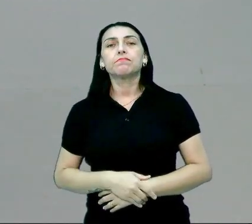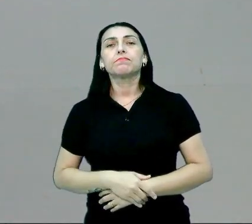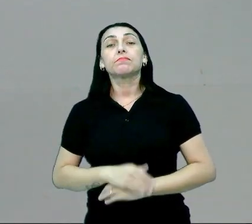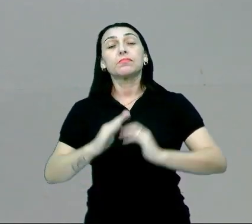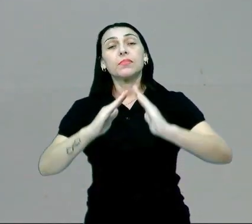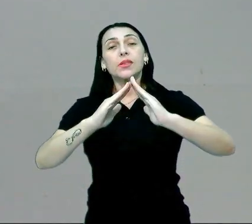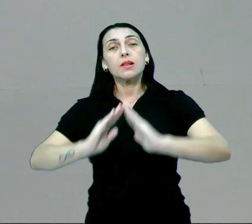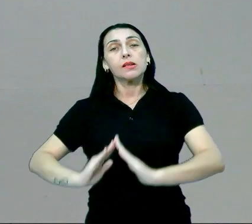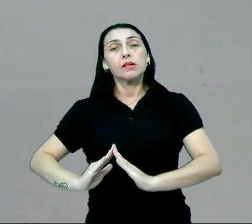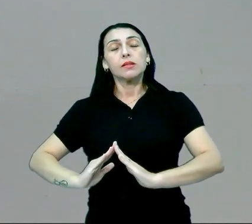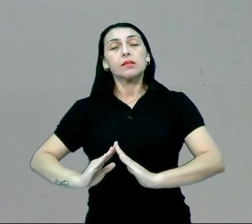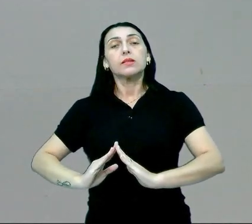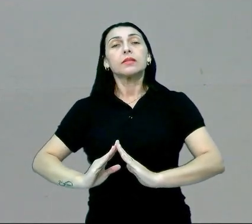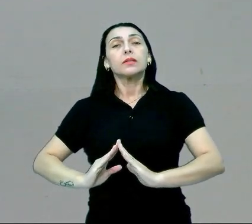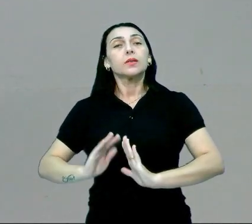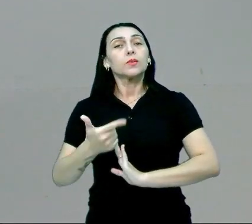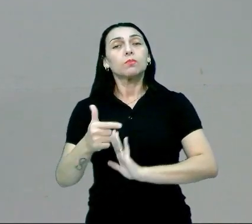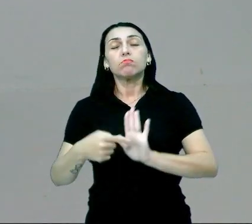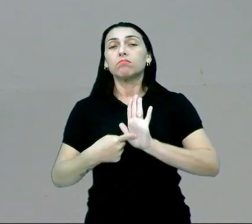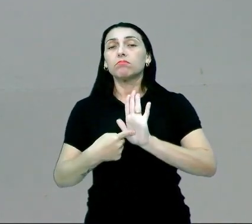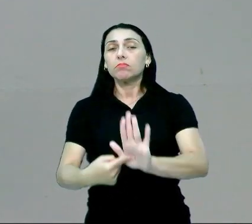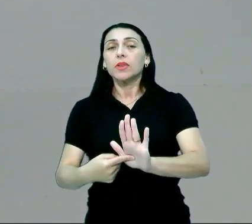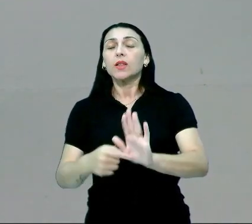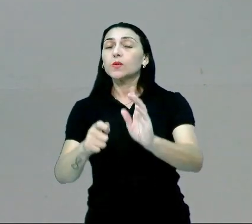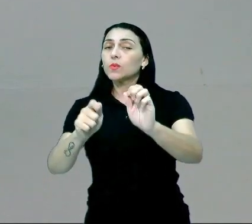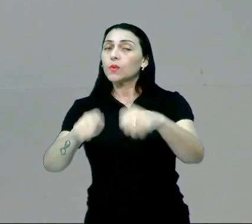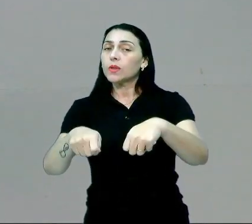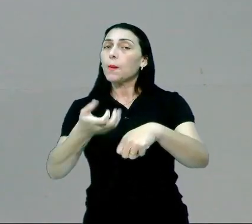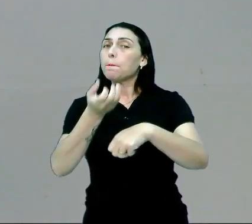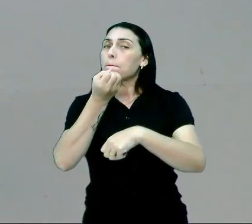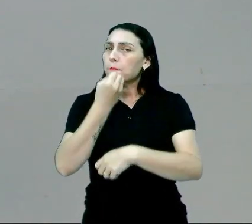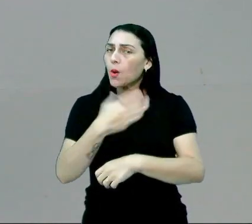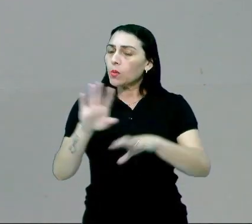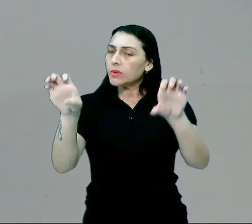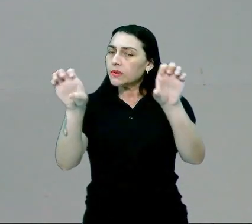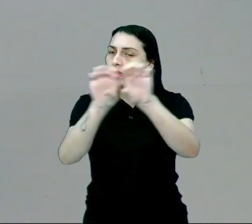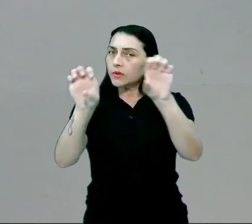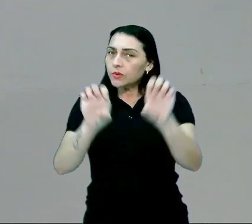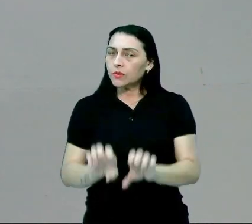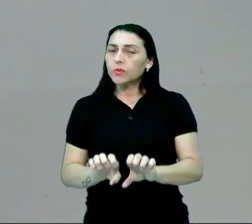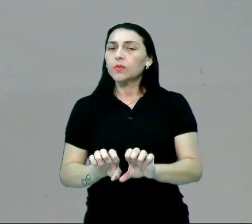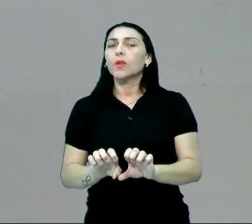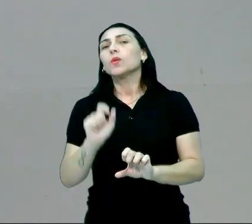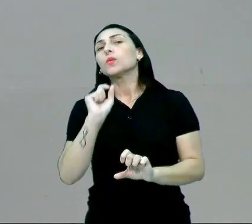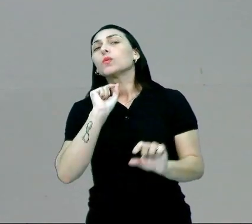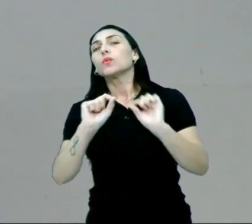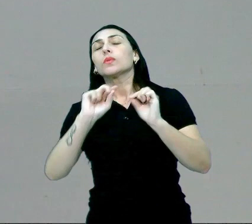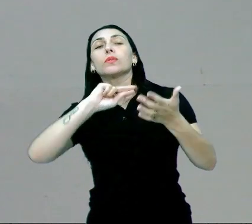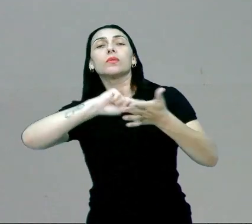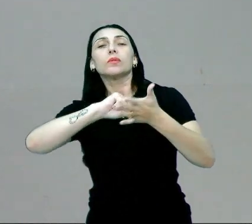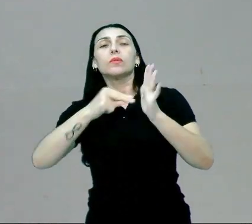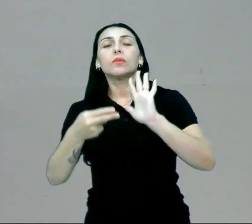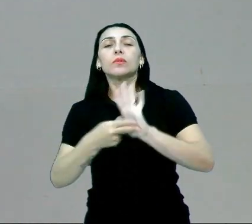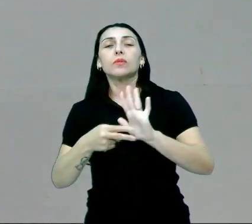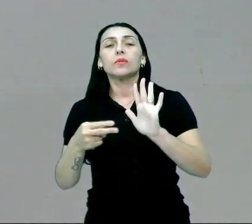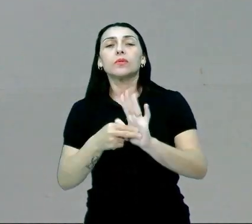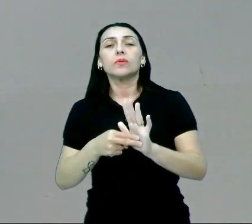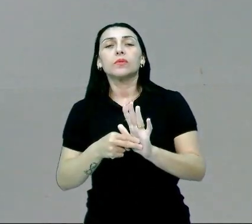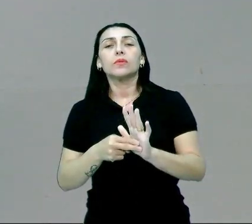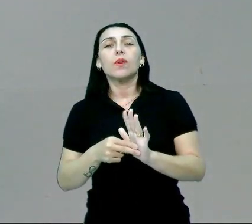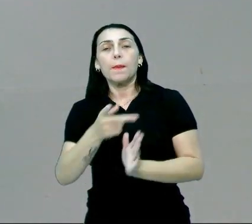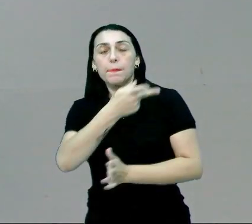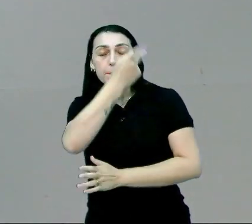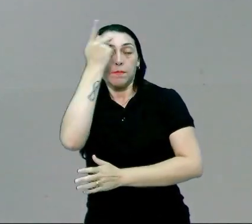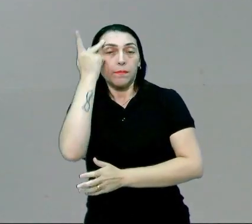as favelas, elas não apresentam as condições estruturais no que diz respeito ao fato